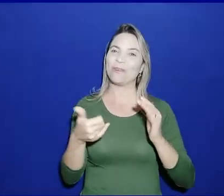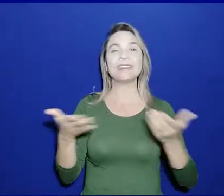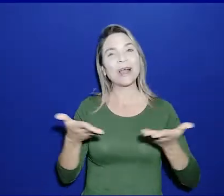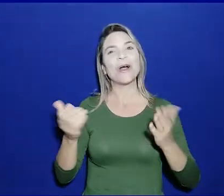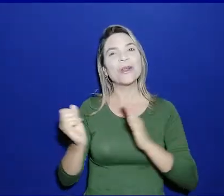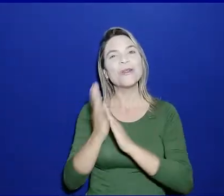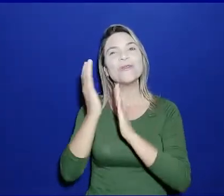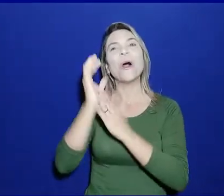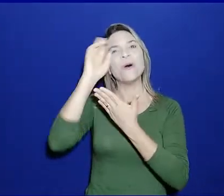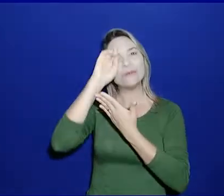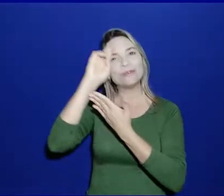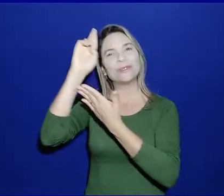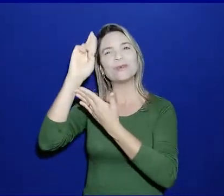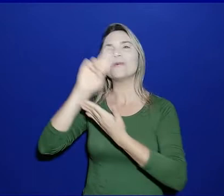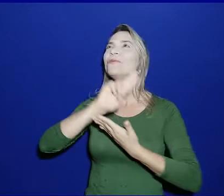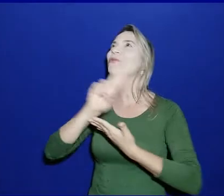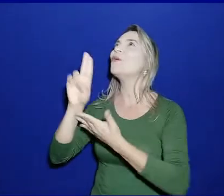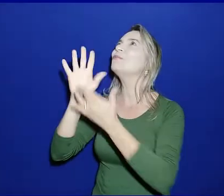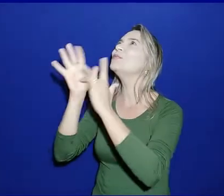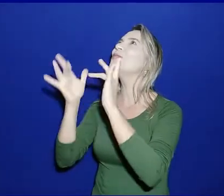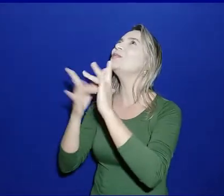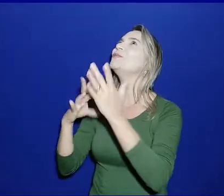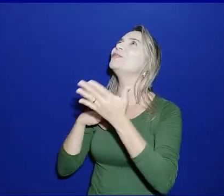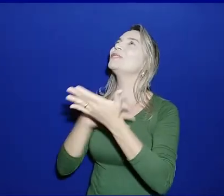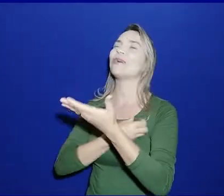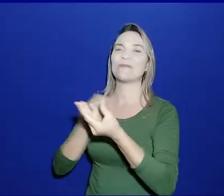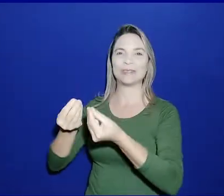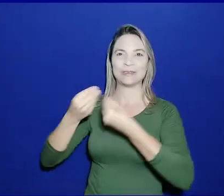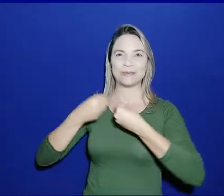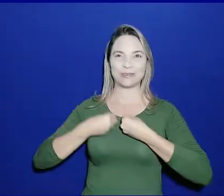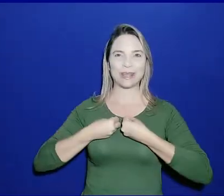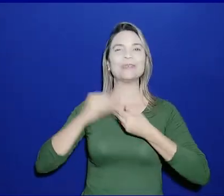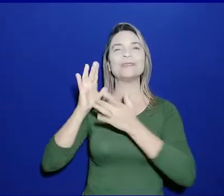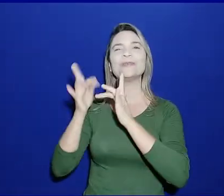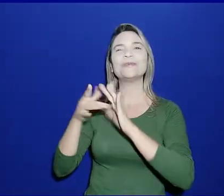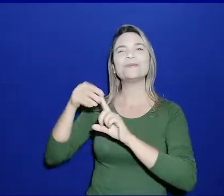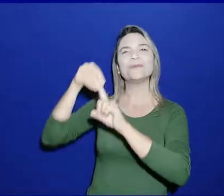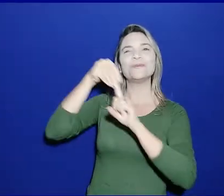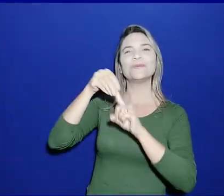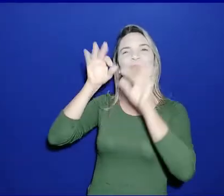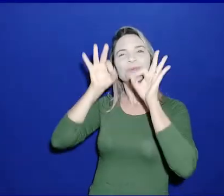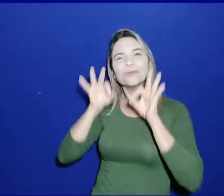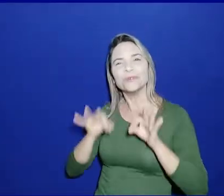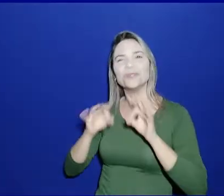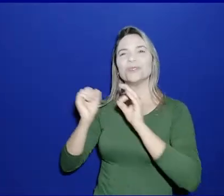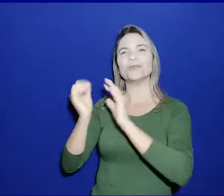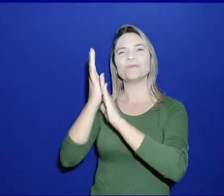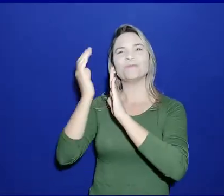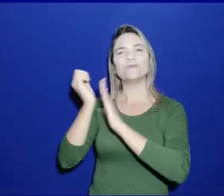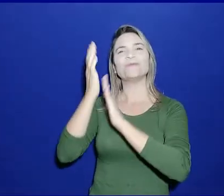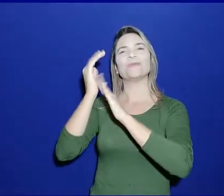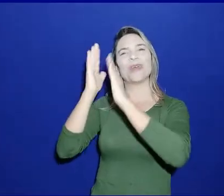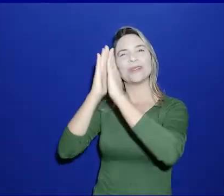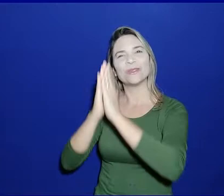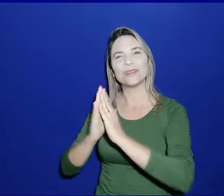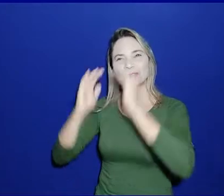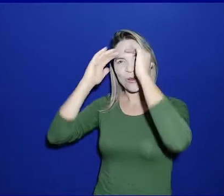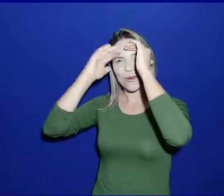nosso Salvador, louve o nome de Jesus, porque Ele é digno de toda honra, toda glória e toda